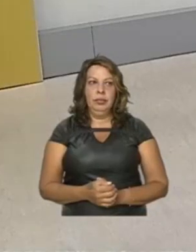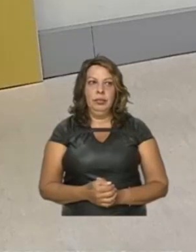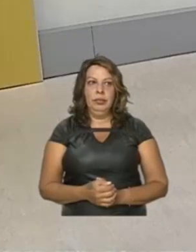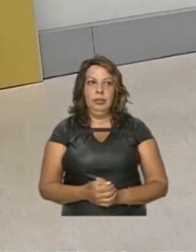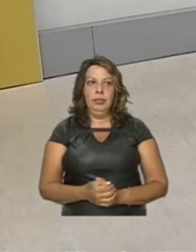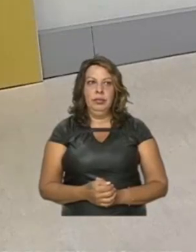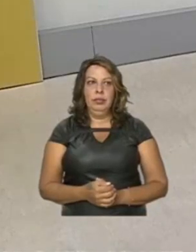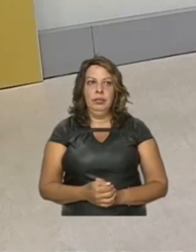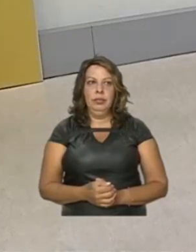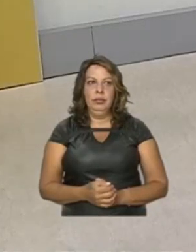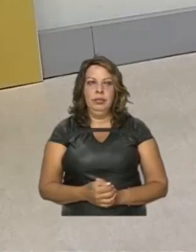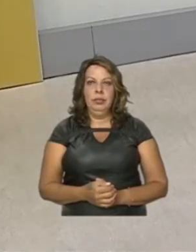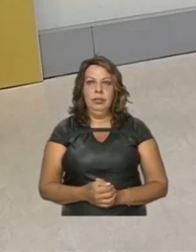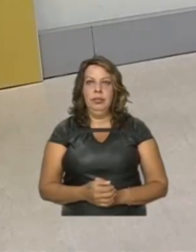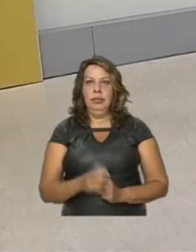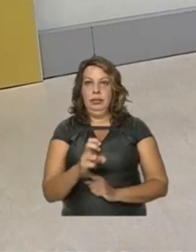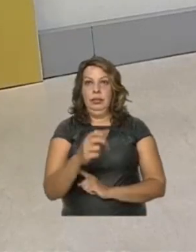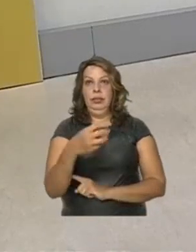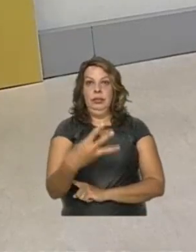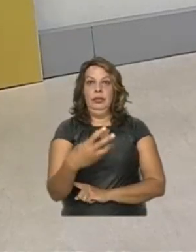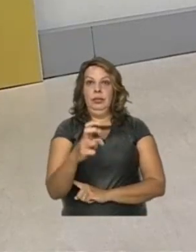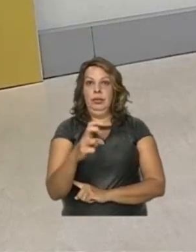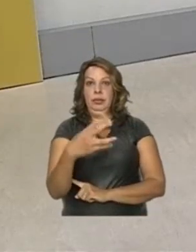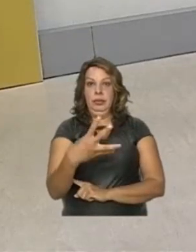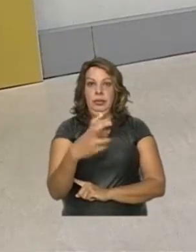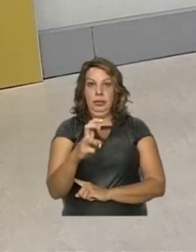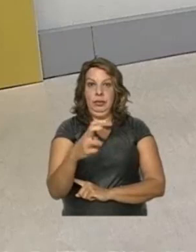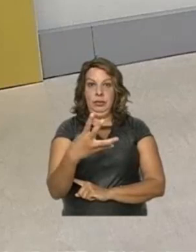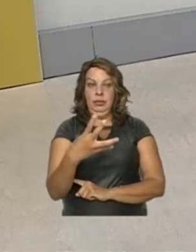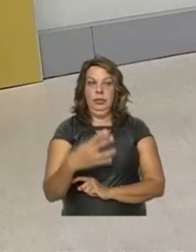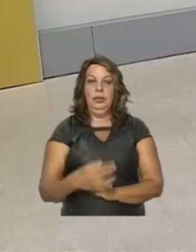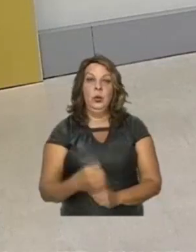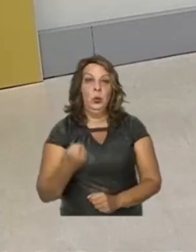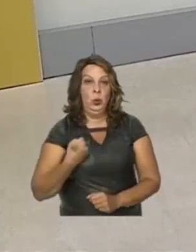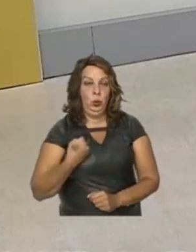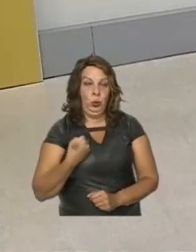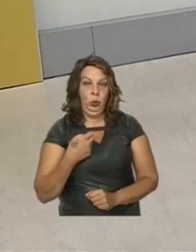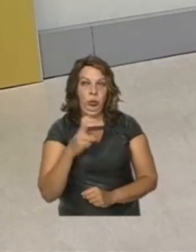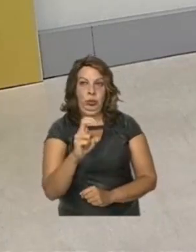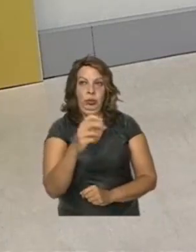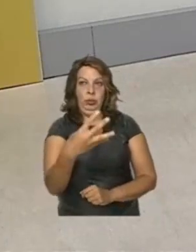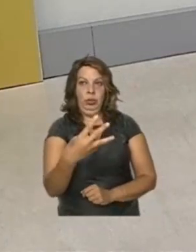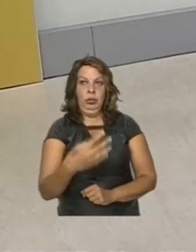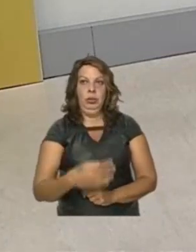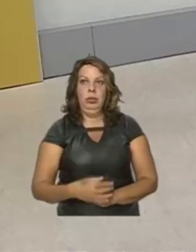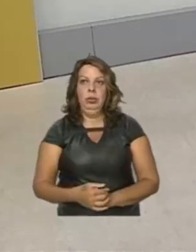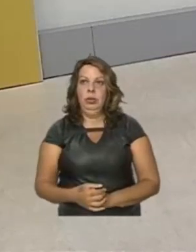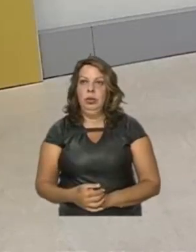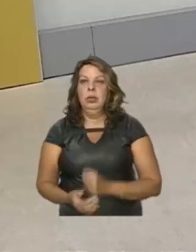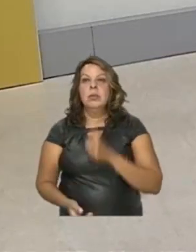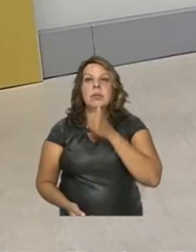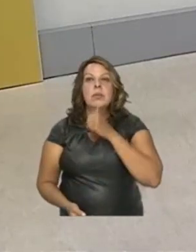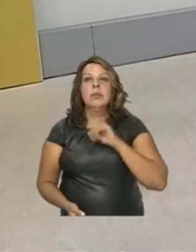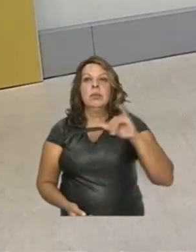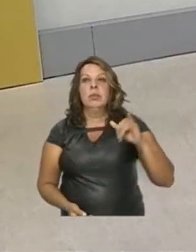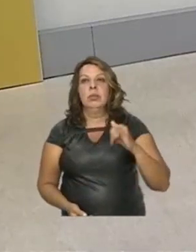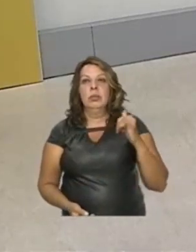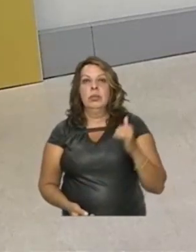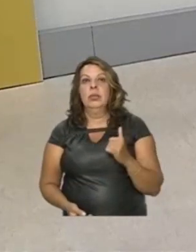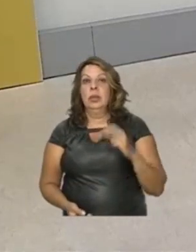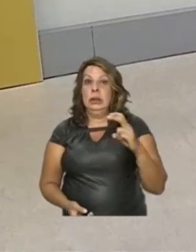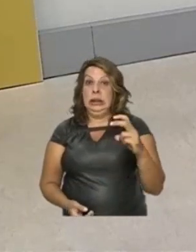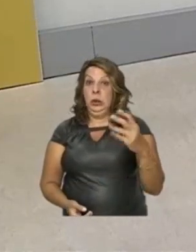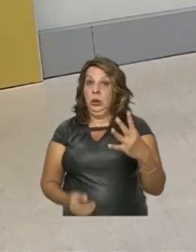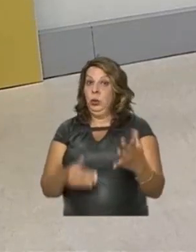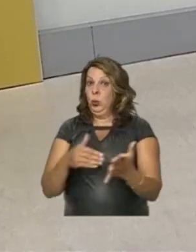Saiu a bolinha de número 54 agora, 54. E atenção que 54